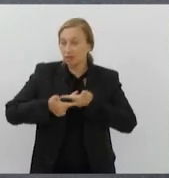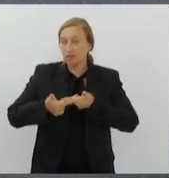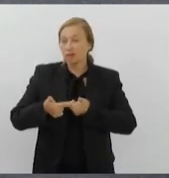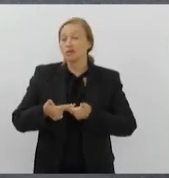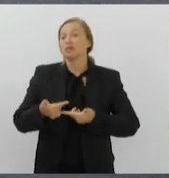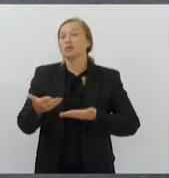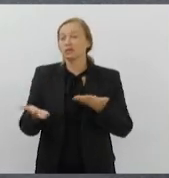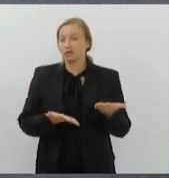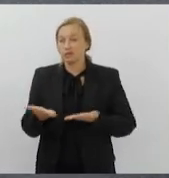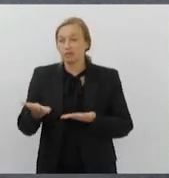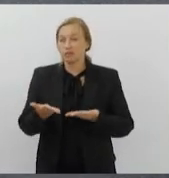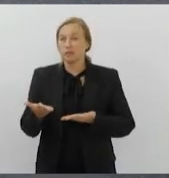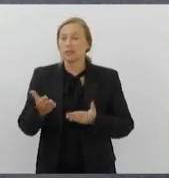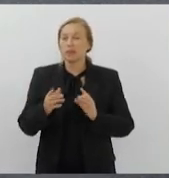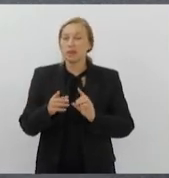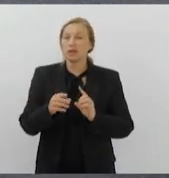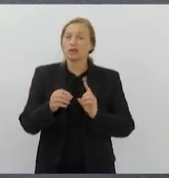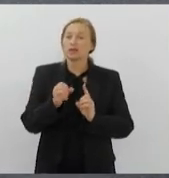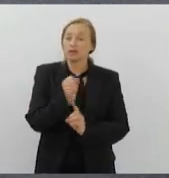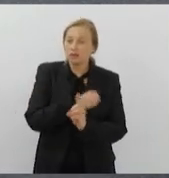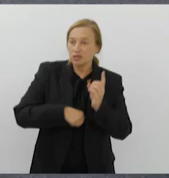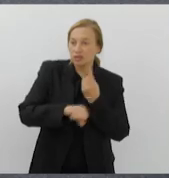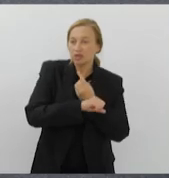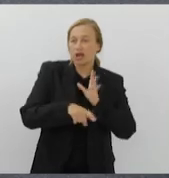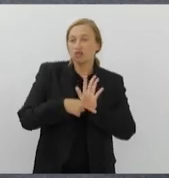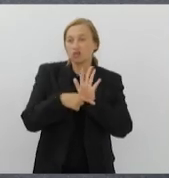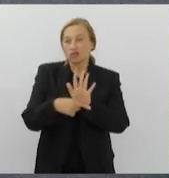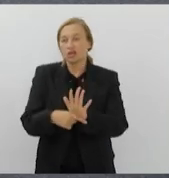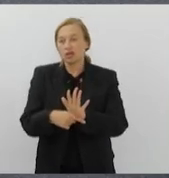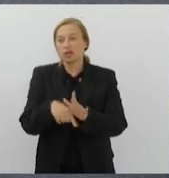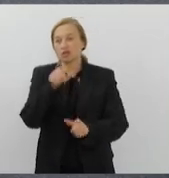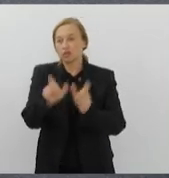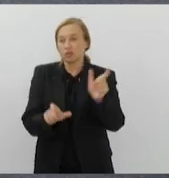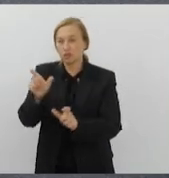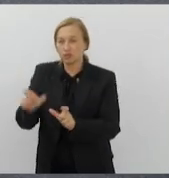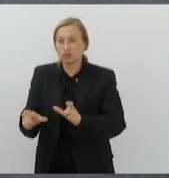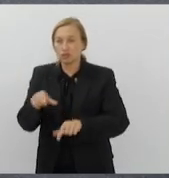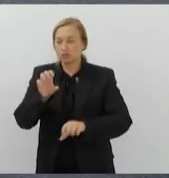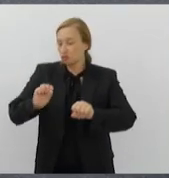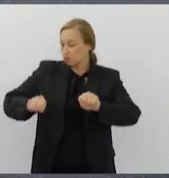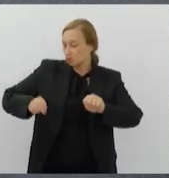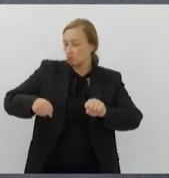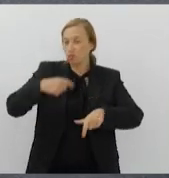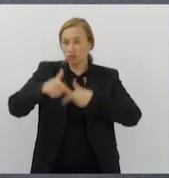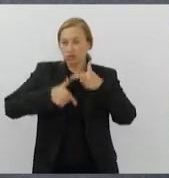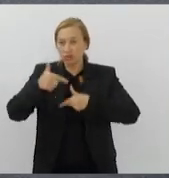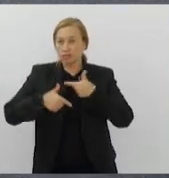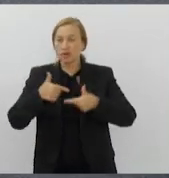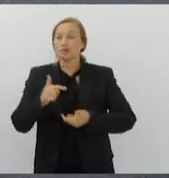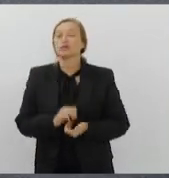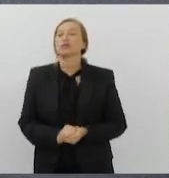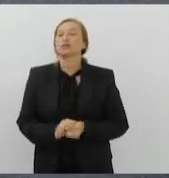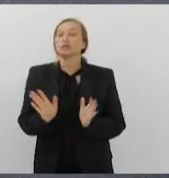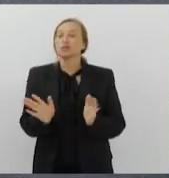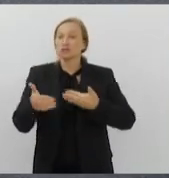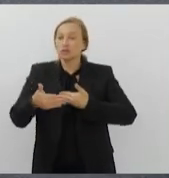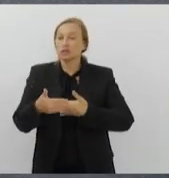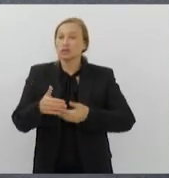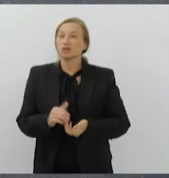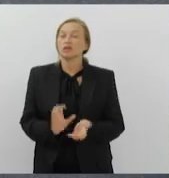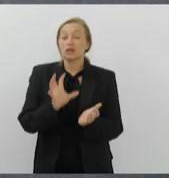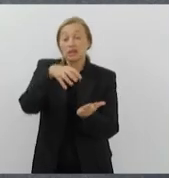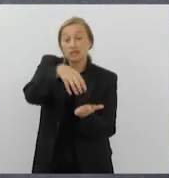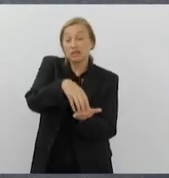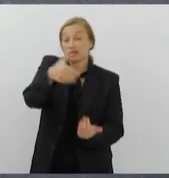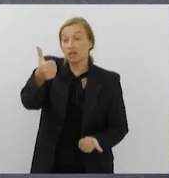para poder atender as pessoas com as suas entregas. A gente propõe com esse projeto a criação de centros de